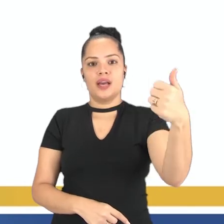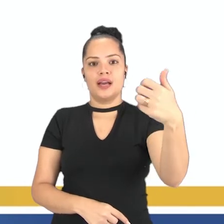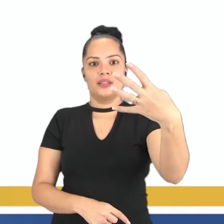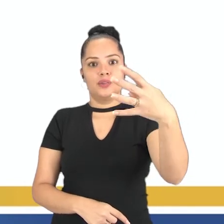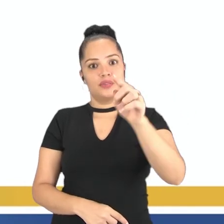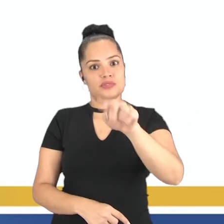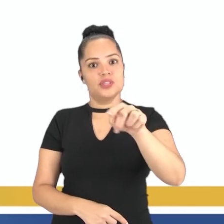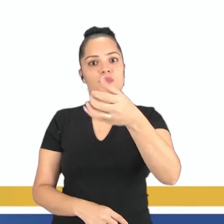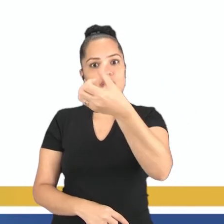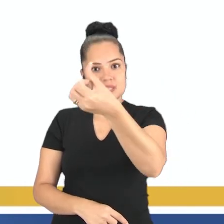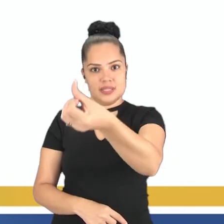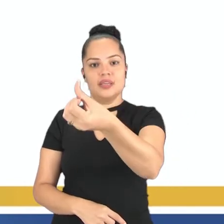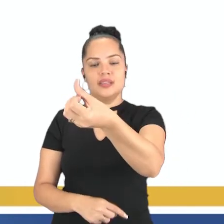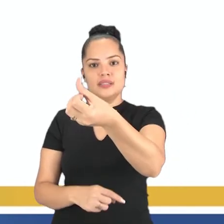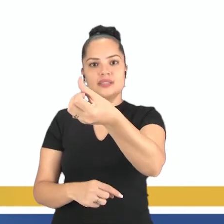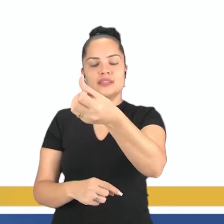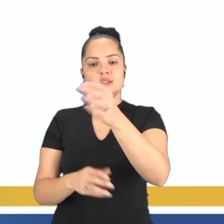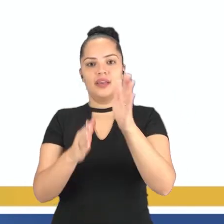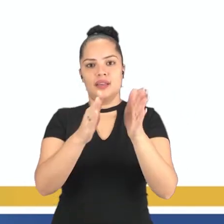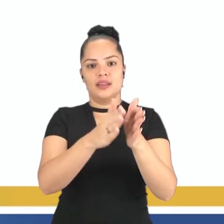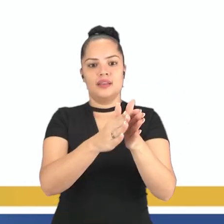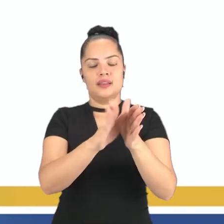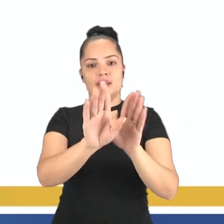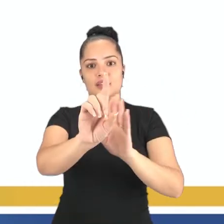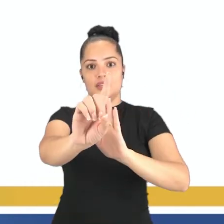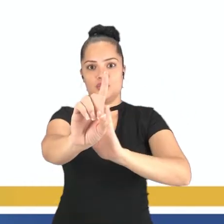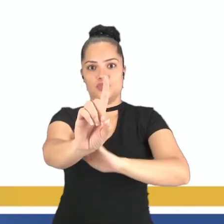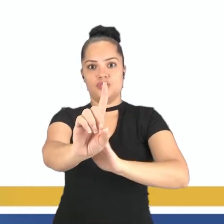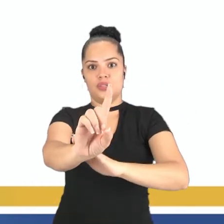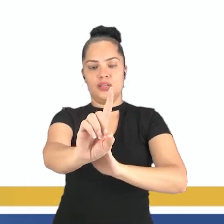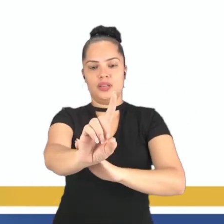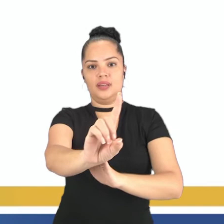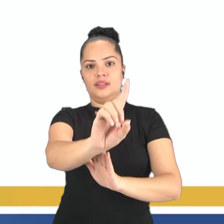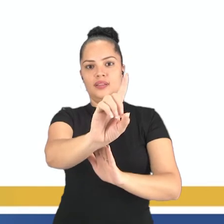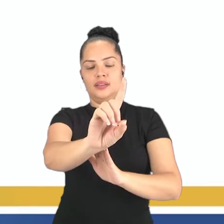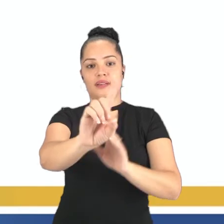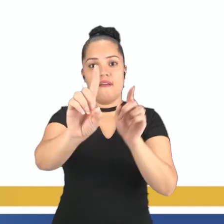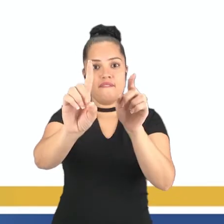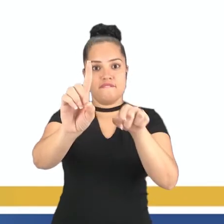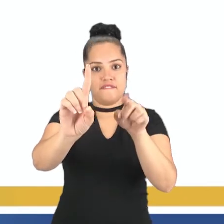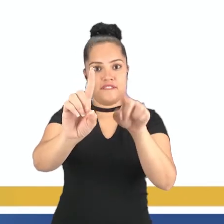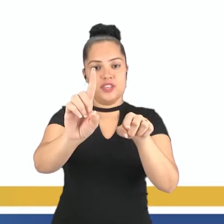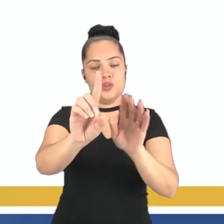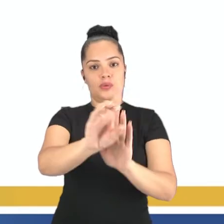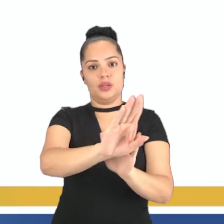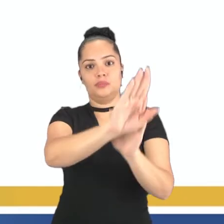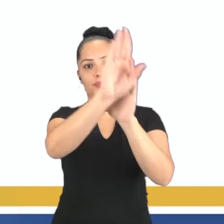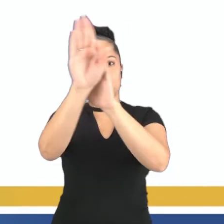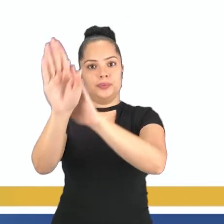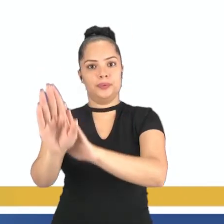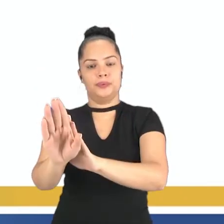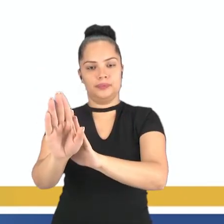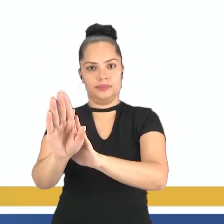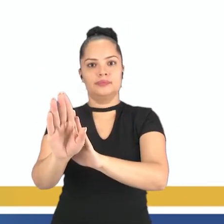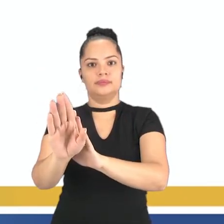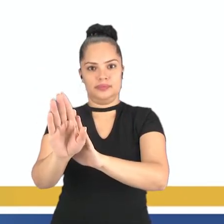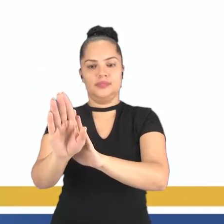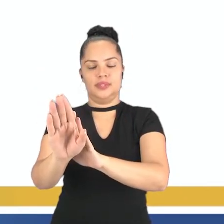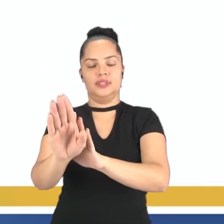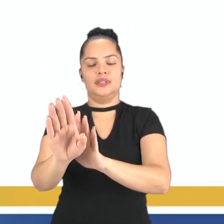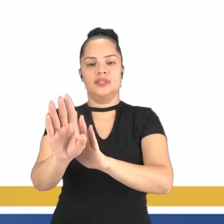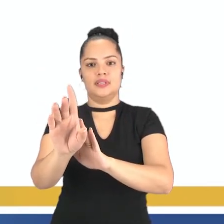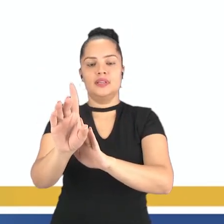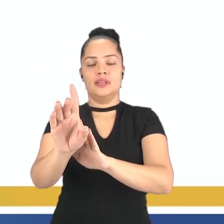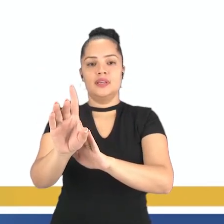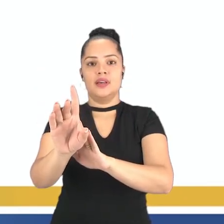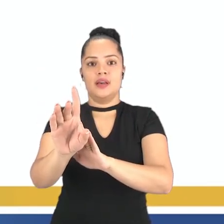direita. Então, o 10 tem um zero. Então, você vai andar a vírgula uma casa para a direita. Então, 1,46